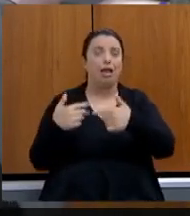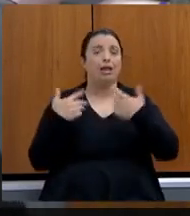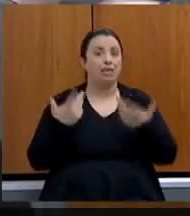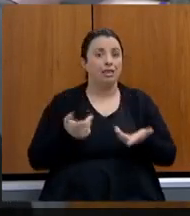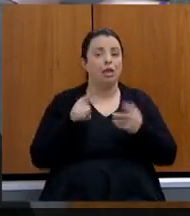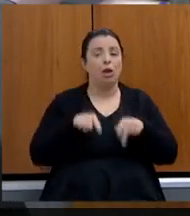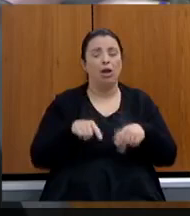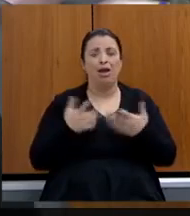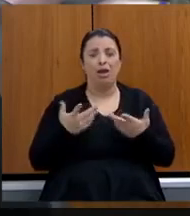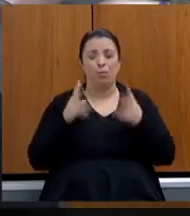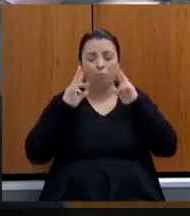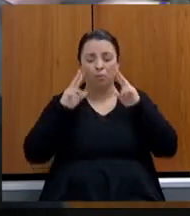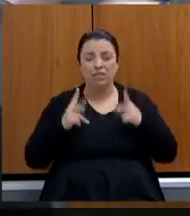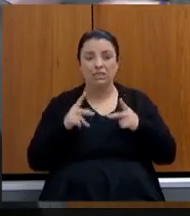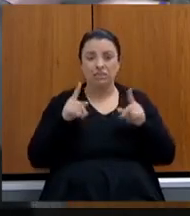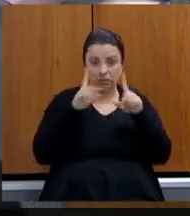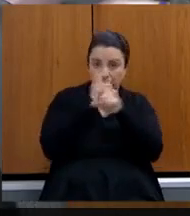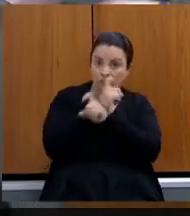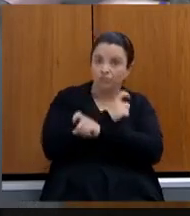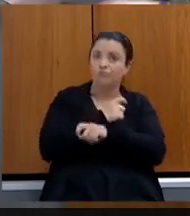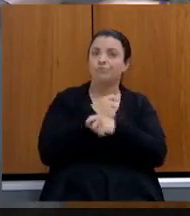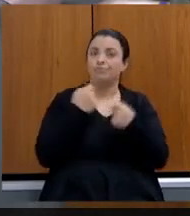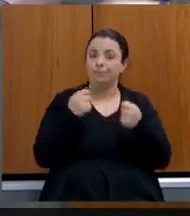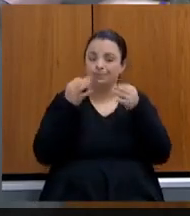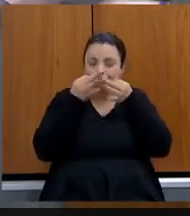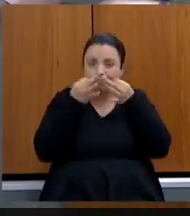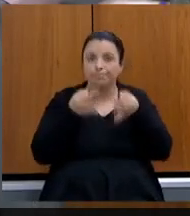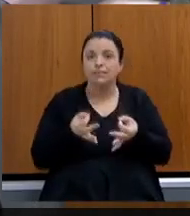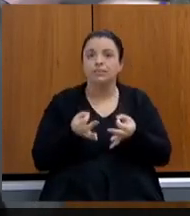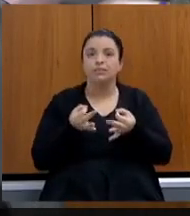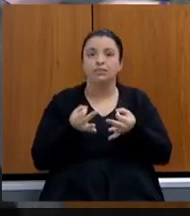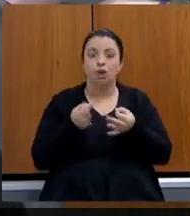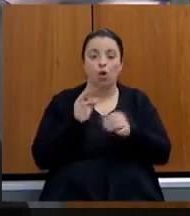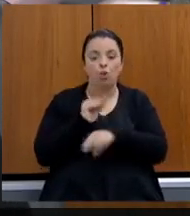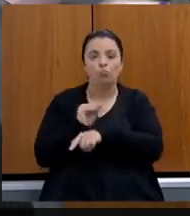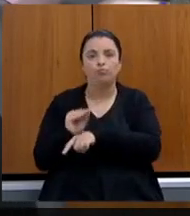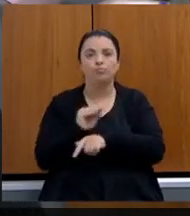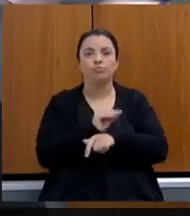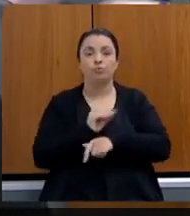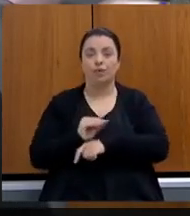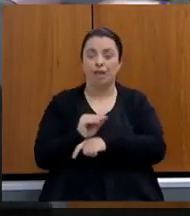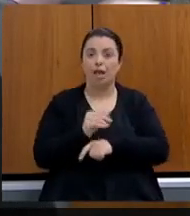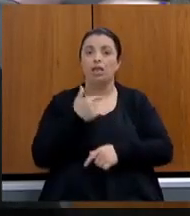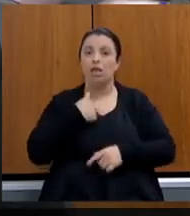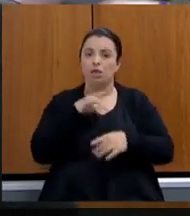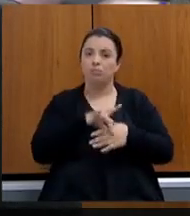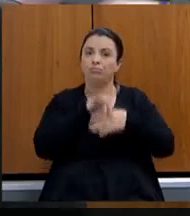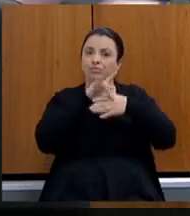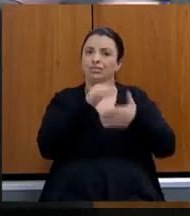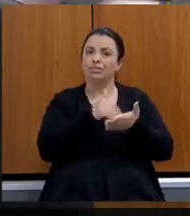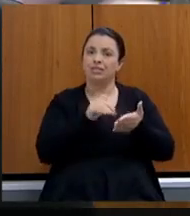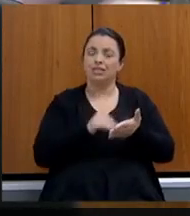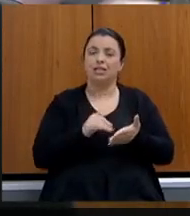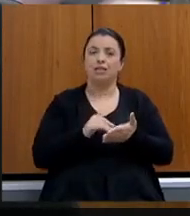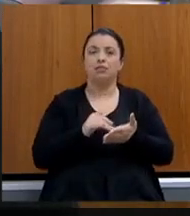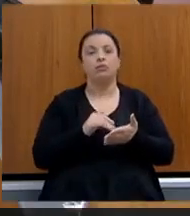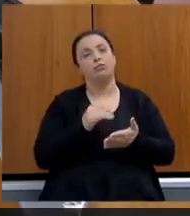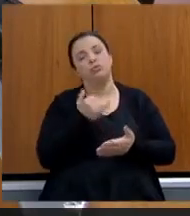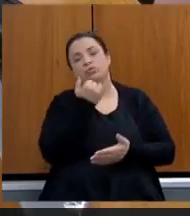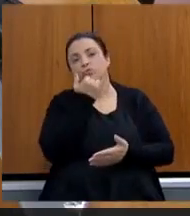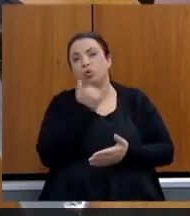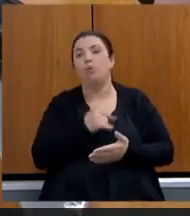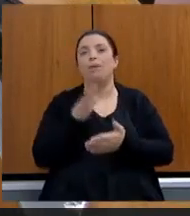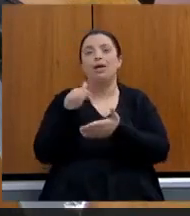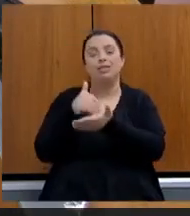humana muito difícil então com todo cuidado e toda atenção sobre liderança da Secretaria de Saúde Com acompanhamento das